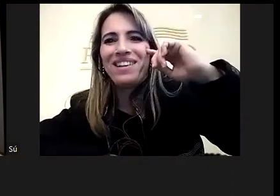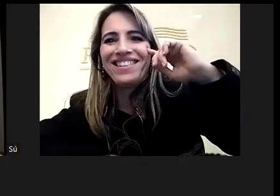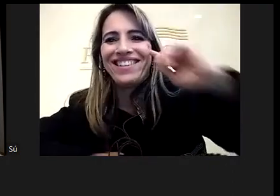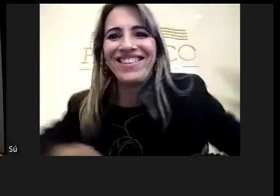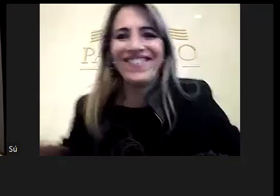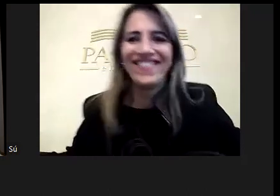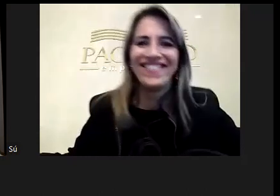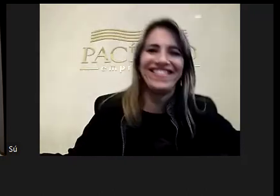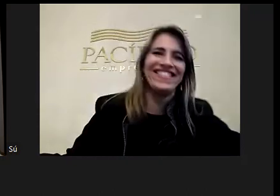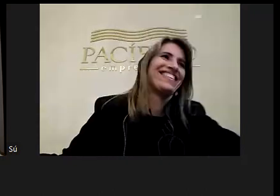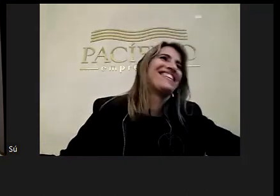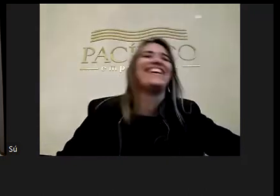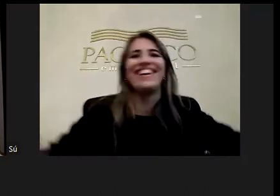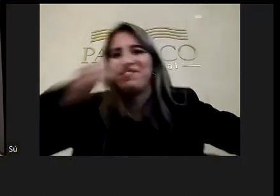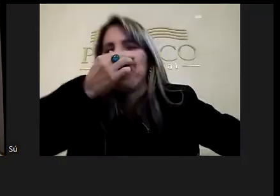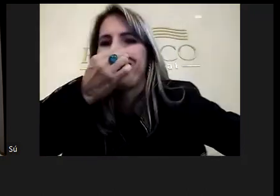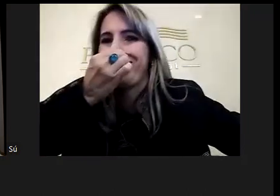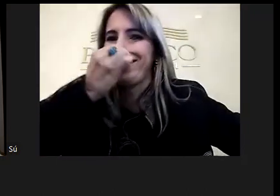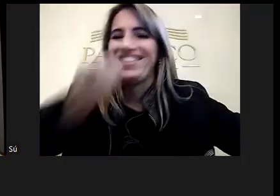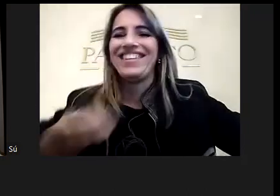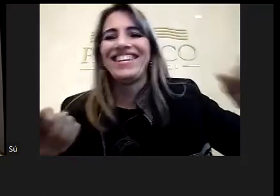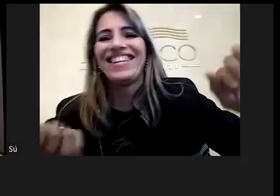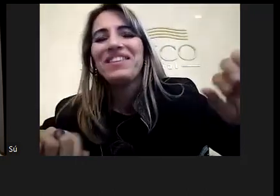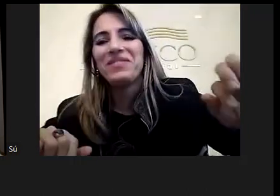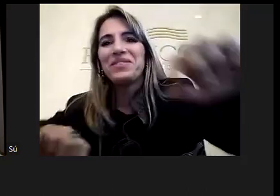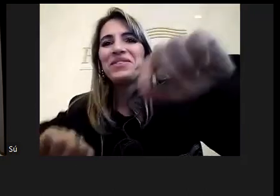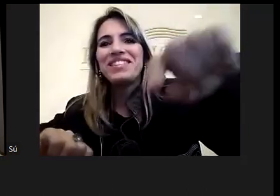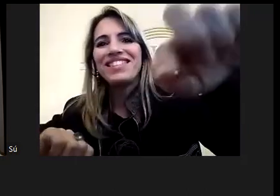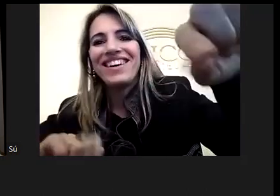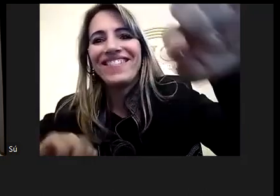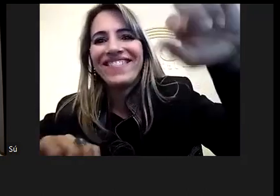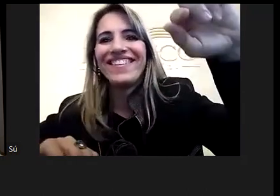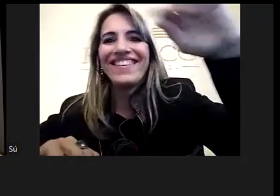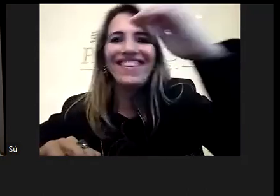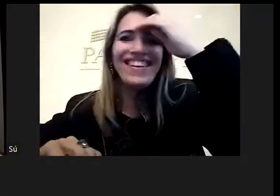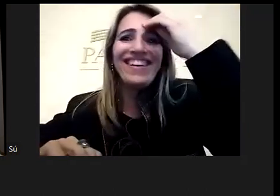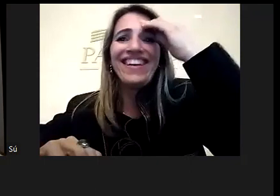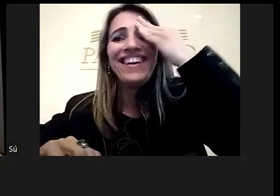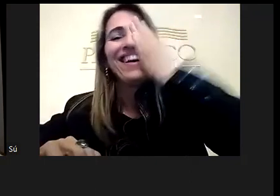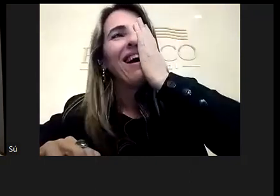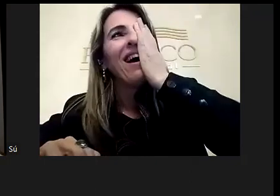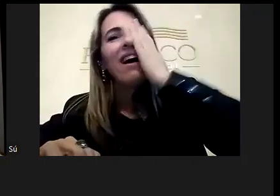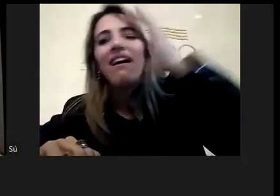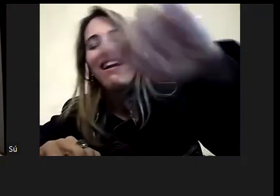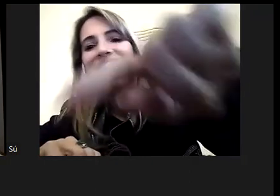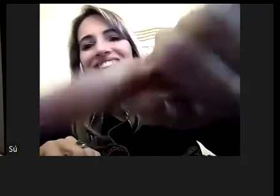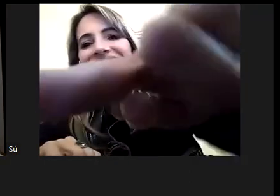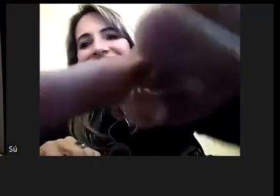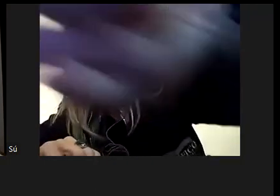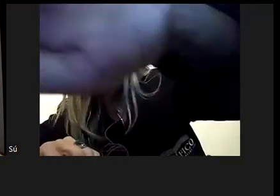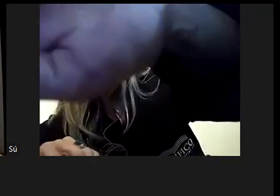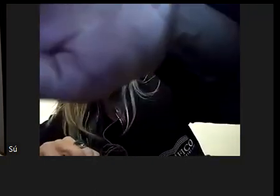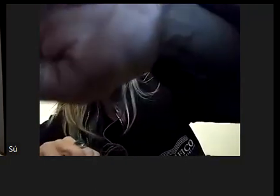Só pensando. Meu Deus. Sexo, Boa noite, tchau. Tchau, tchau, tchau.